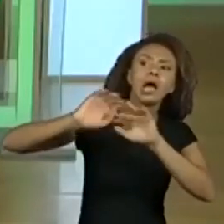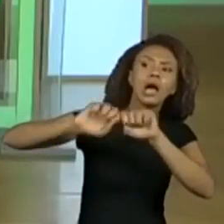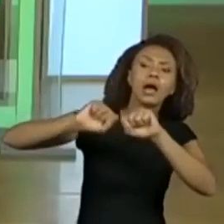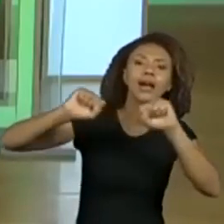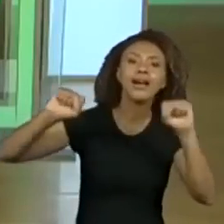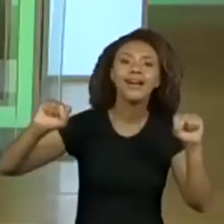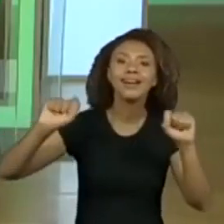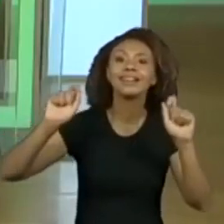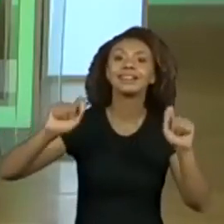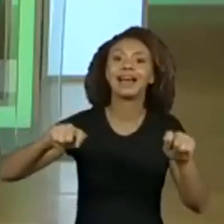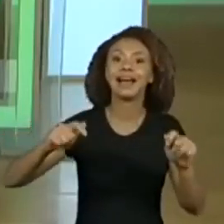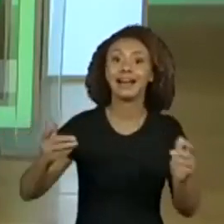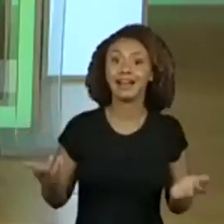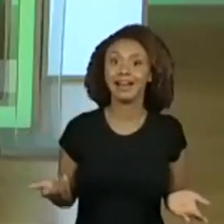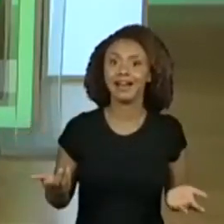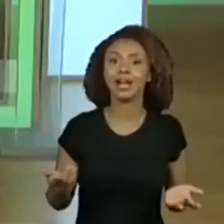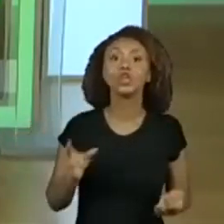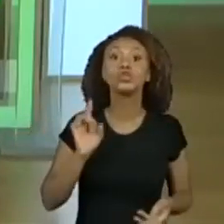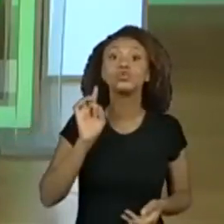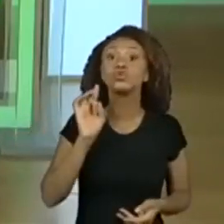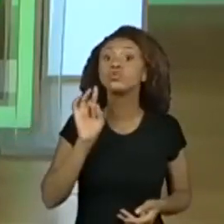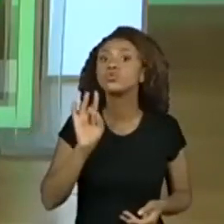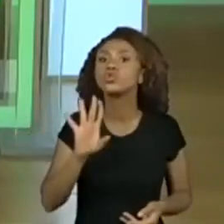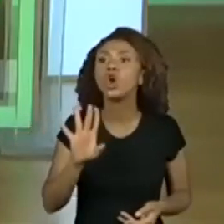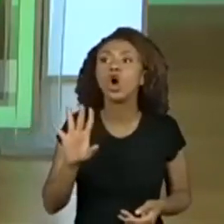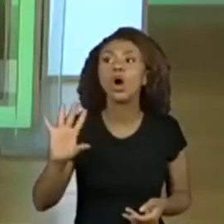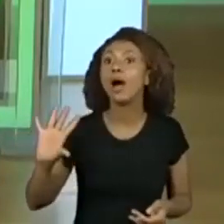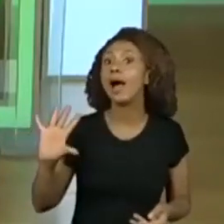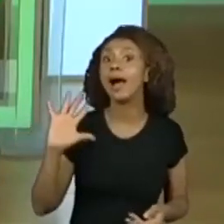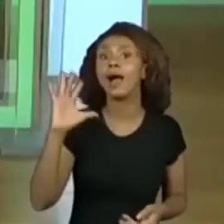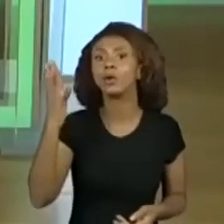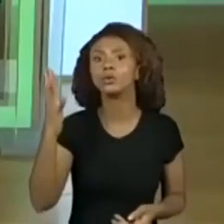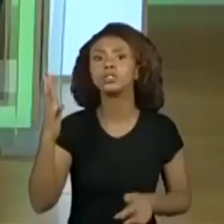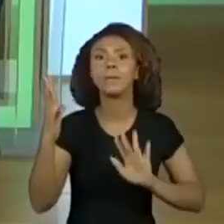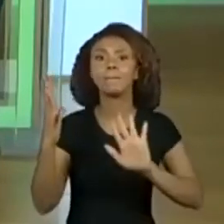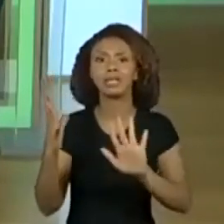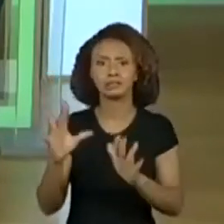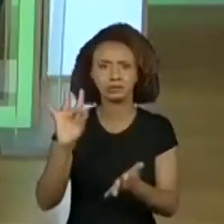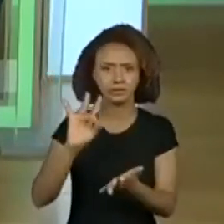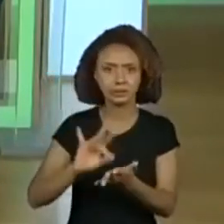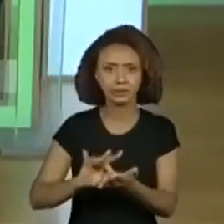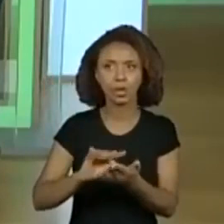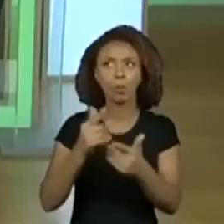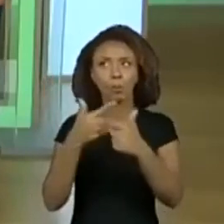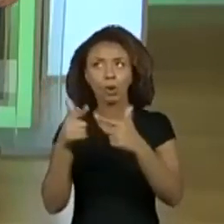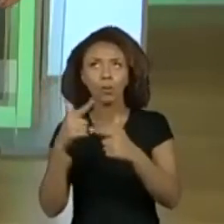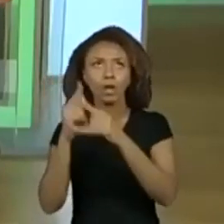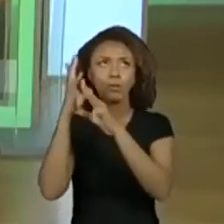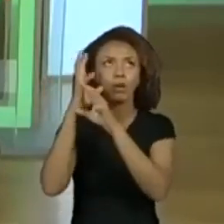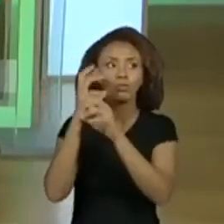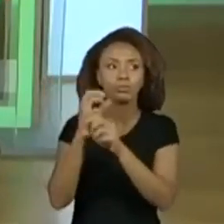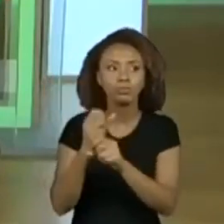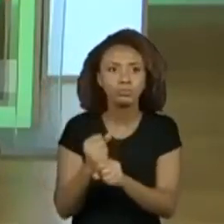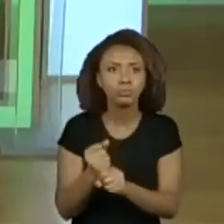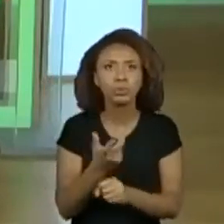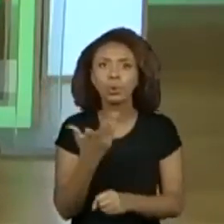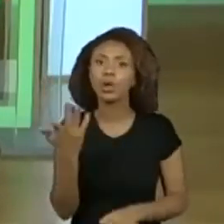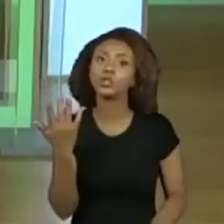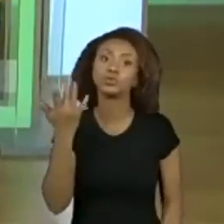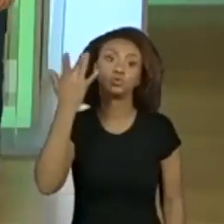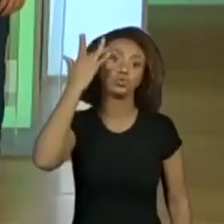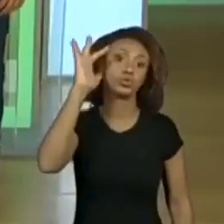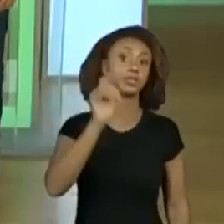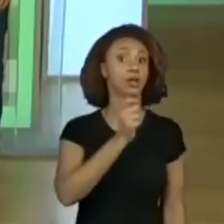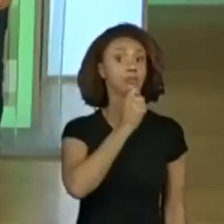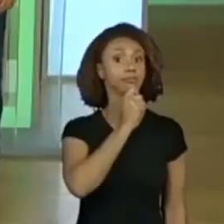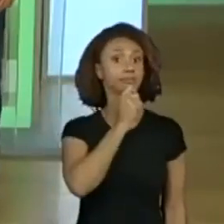a gente tem aí apenas uma situação estabelecida não um problema ainda sim isso mesmo muito bom obrigada